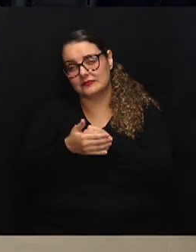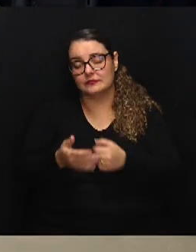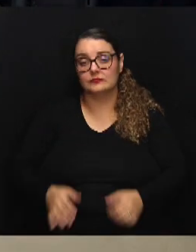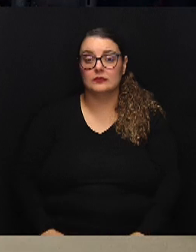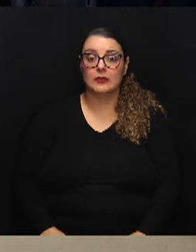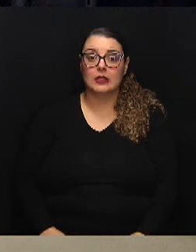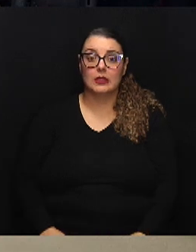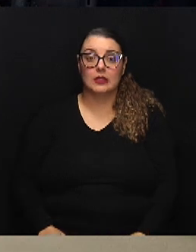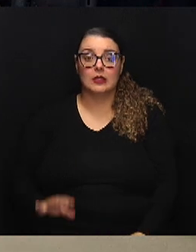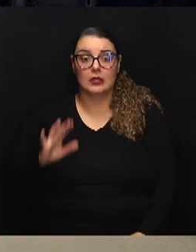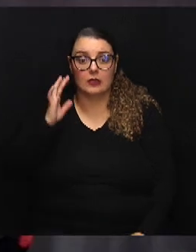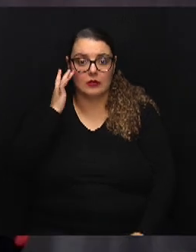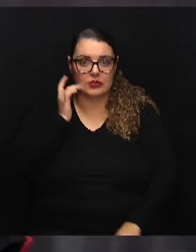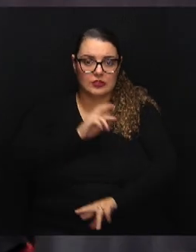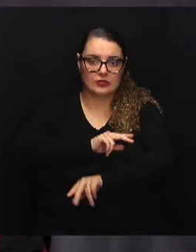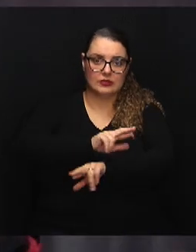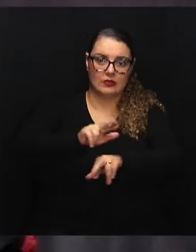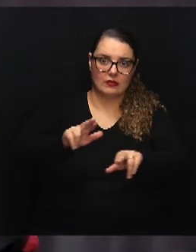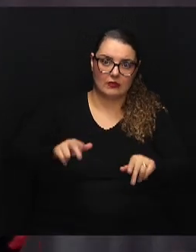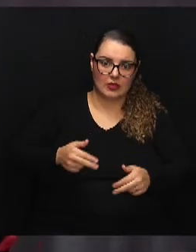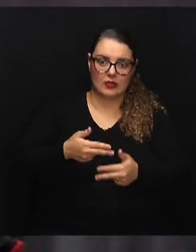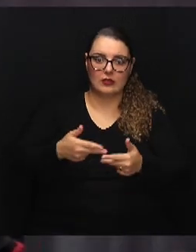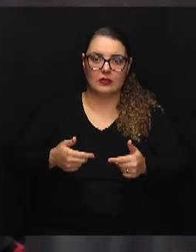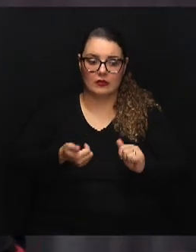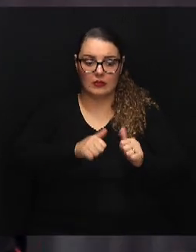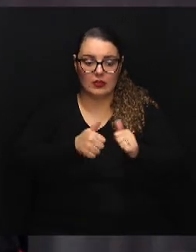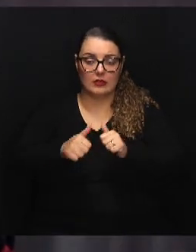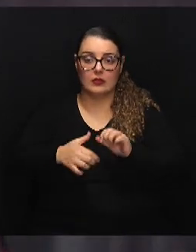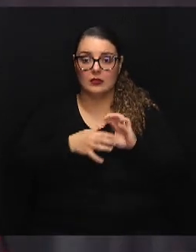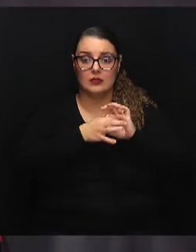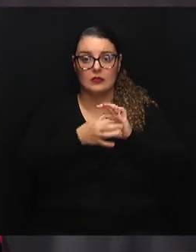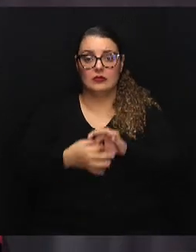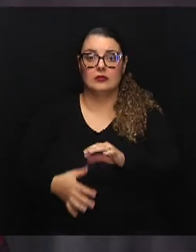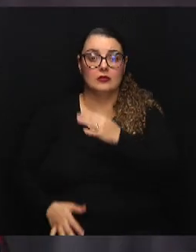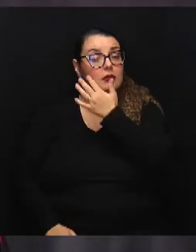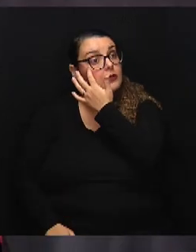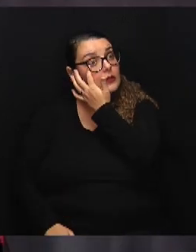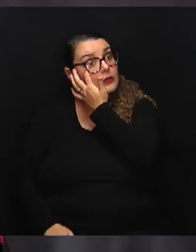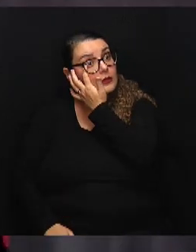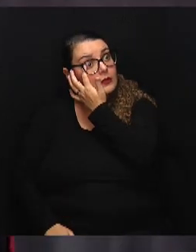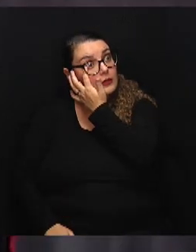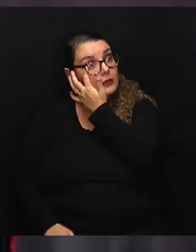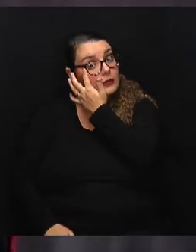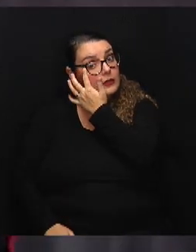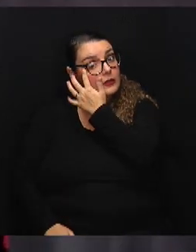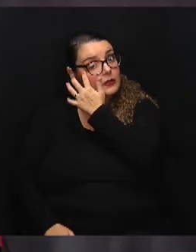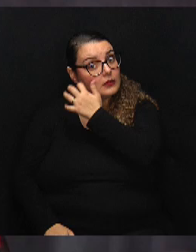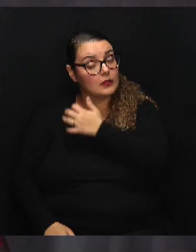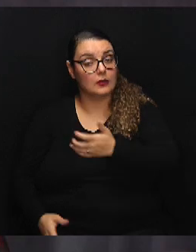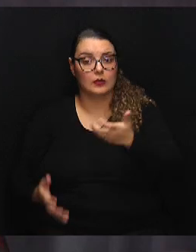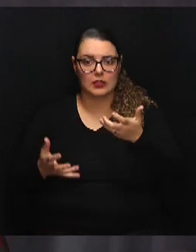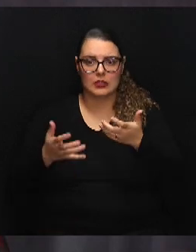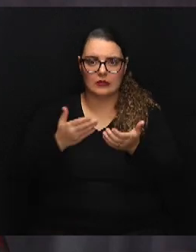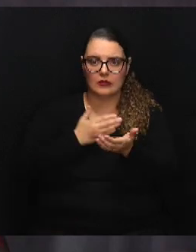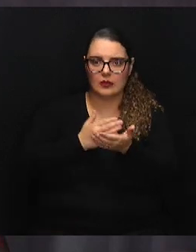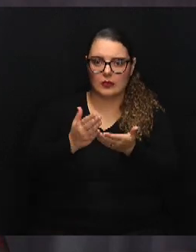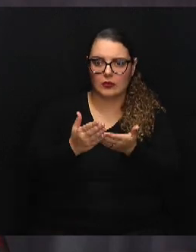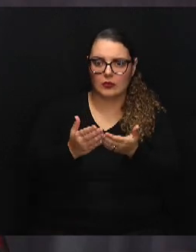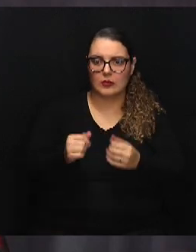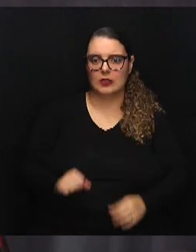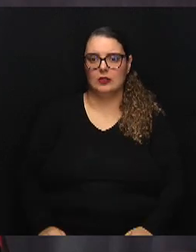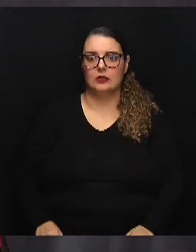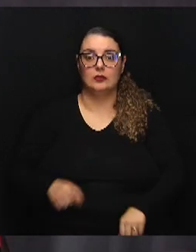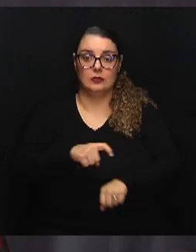Acho que tem uma série de coisas que a gente pode avaliar aí dentro desse contexto, né? Eu acho que seria bacana, eu queria dar uma situada, assim, inicialmente, sobre esse momento que a